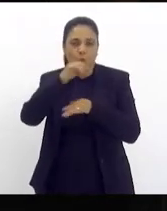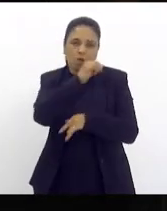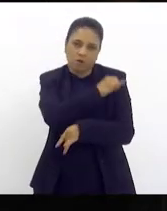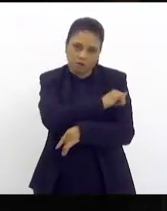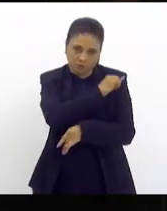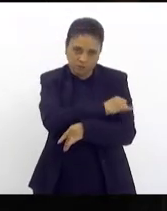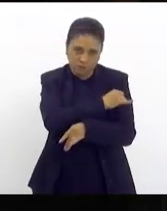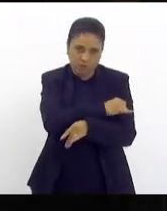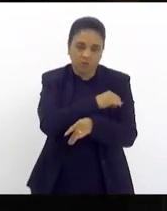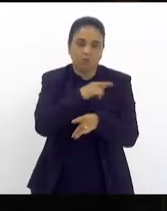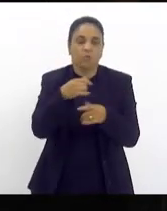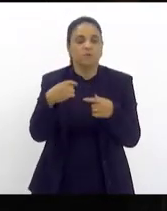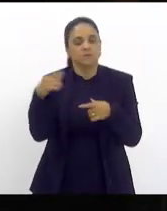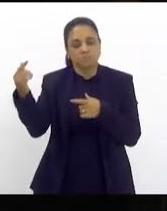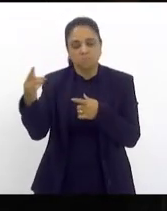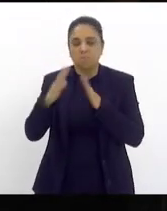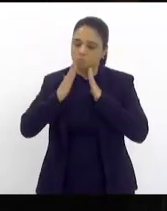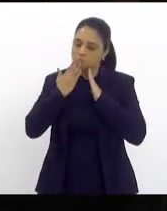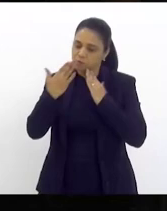dar um abraço no prefeito Rubão